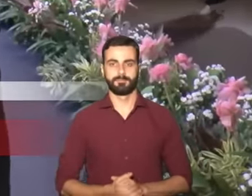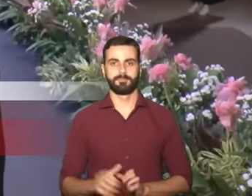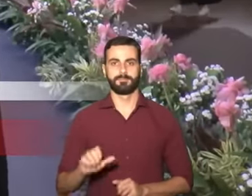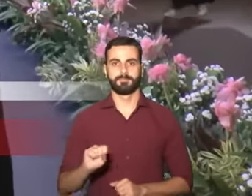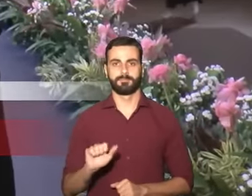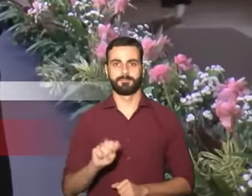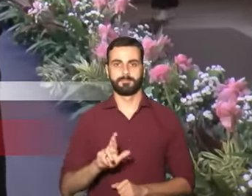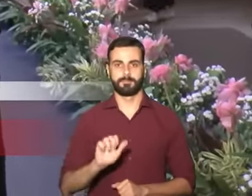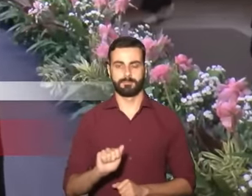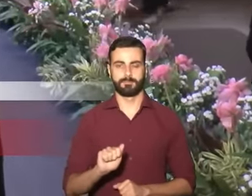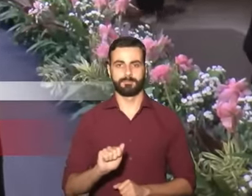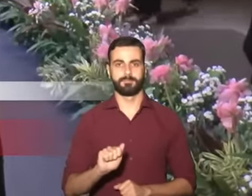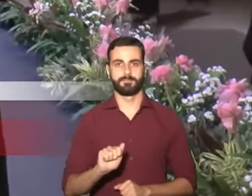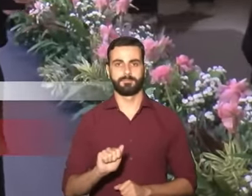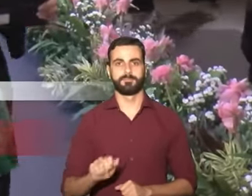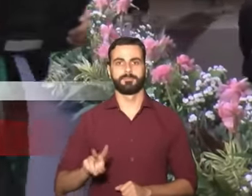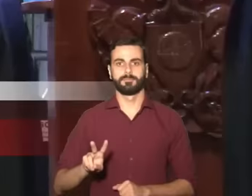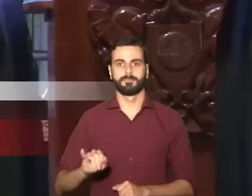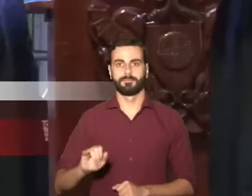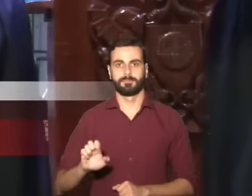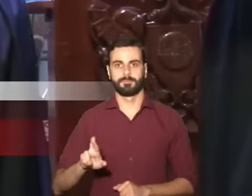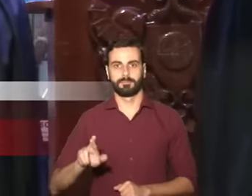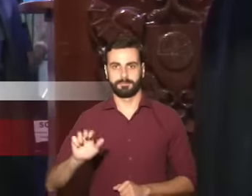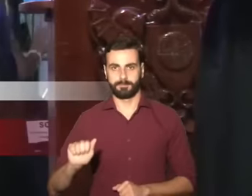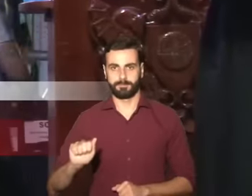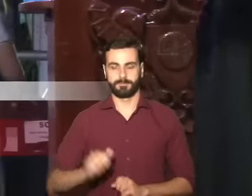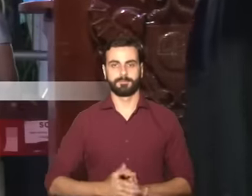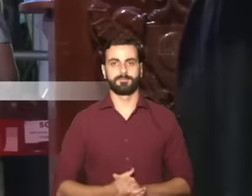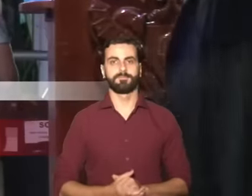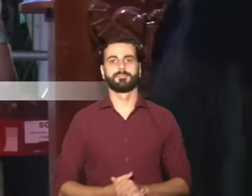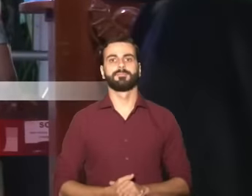Sara Patrocínio Ribeiro de Almeida.